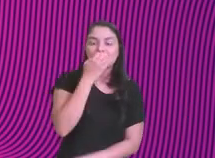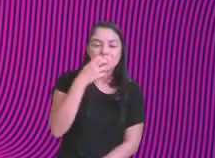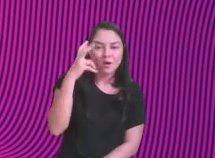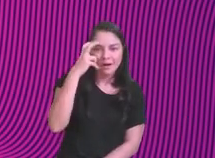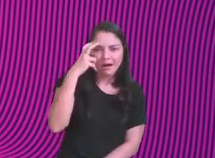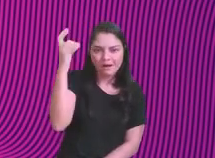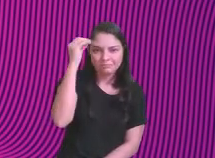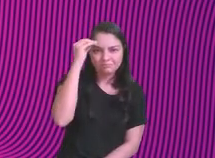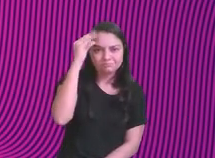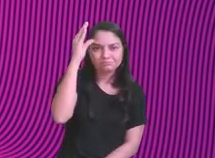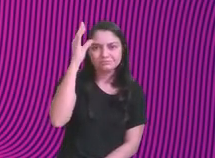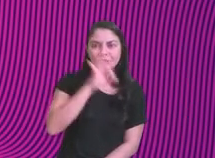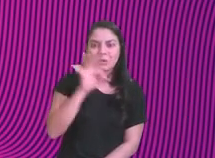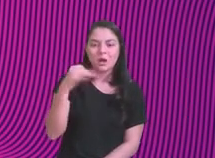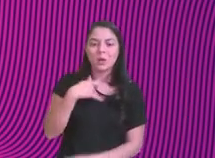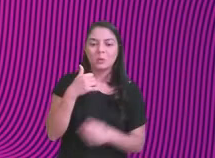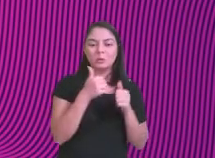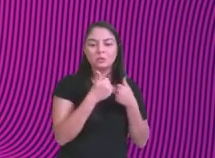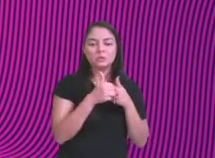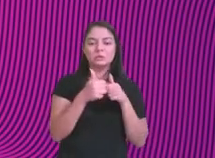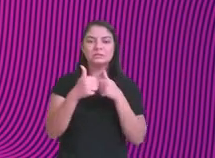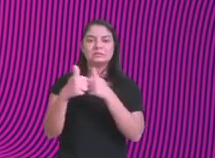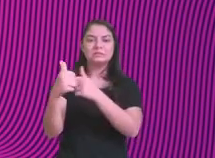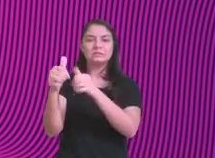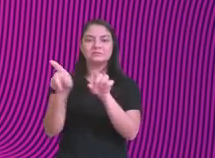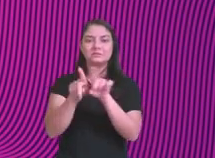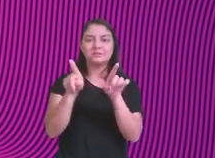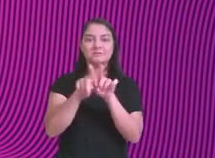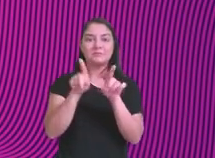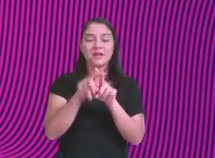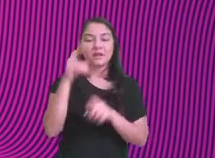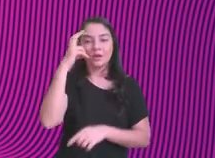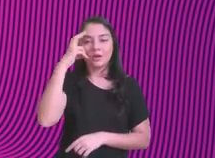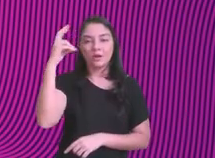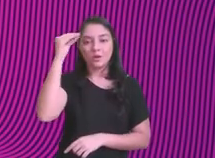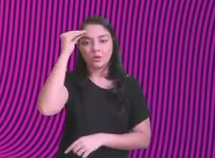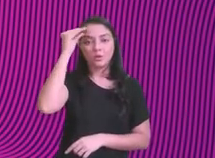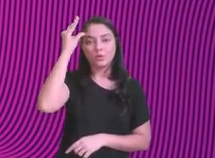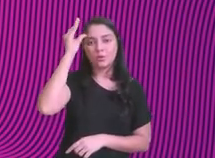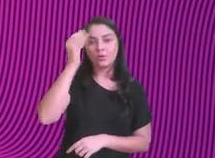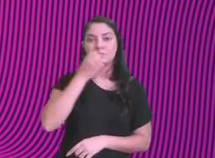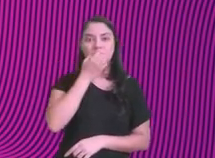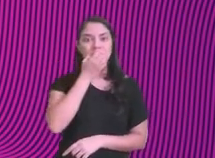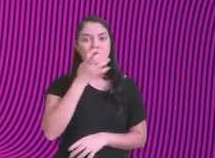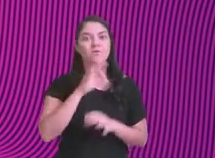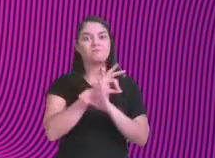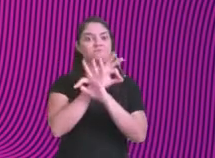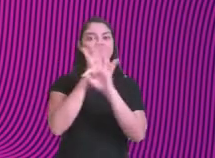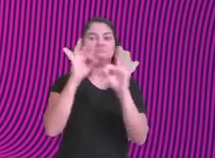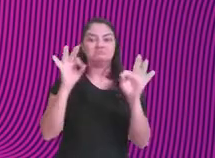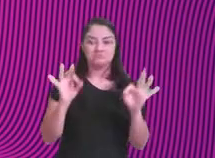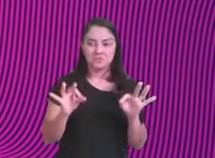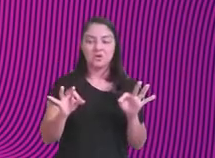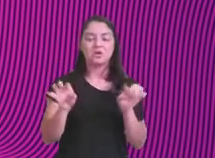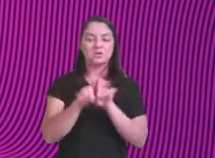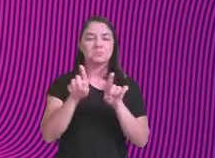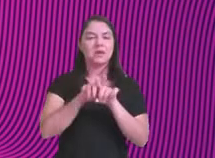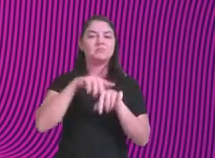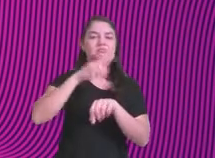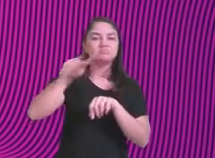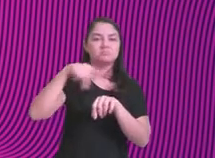né, e incorporando esses conhecimentos, né, que muitas vezes vem do IRCAD, vem de unidades